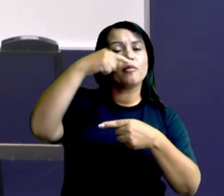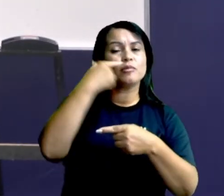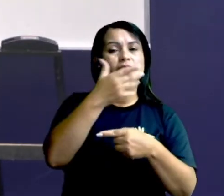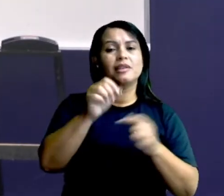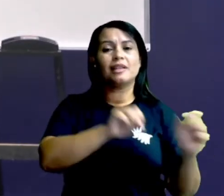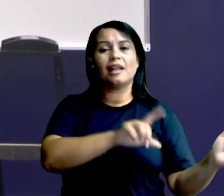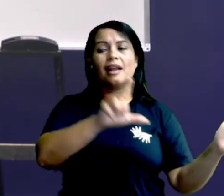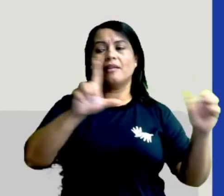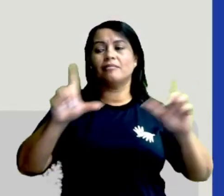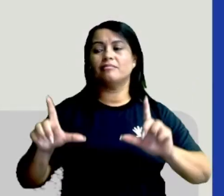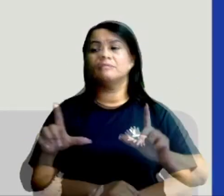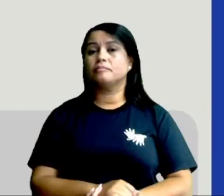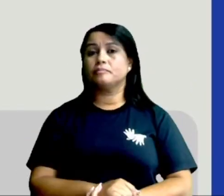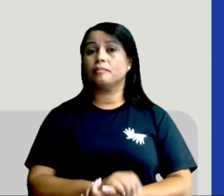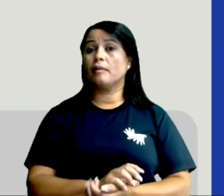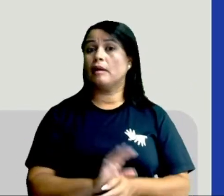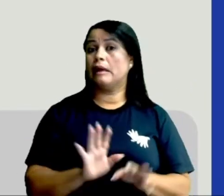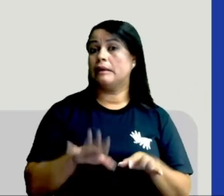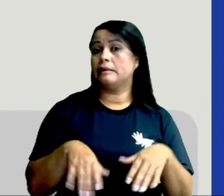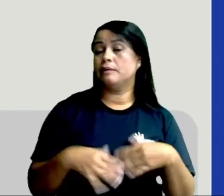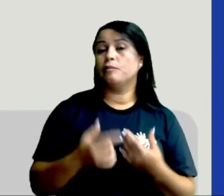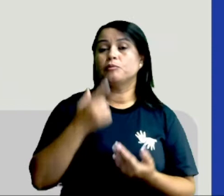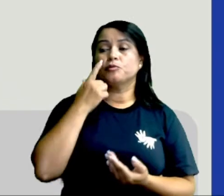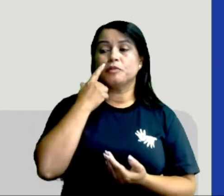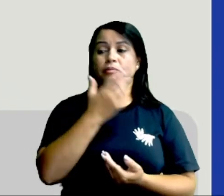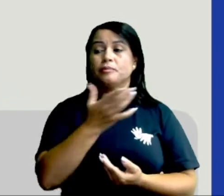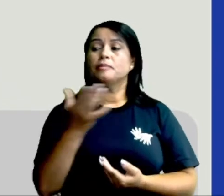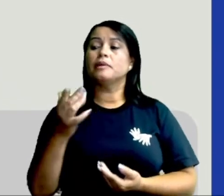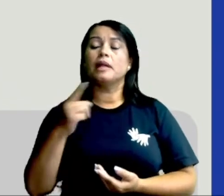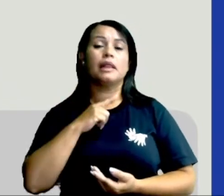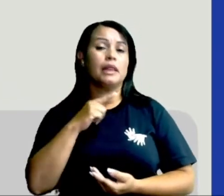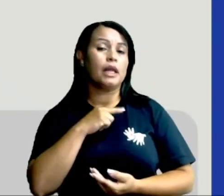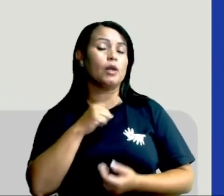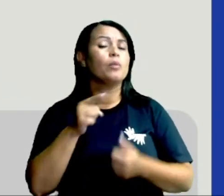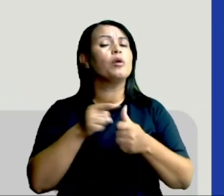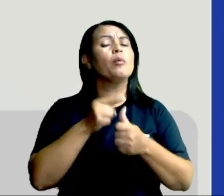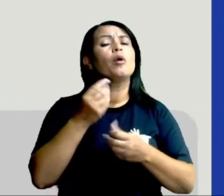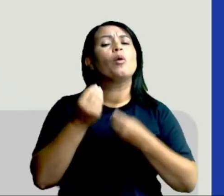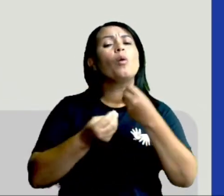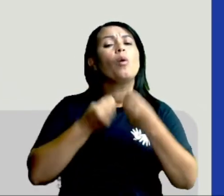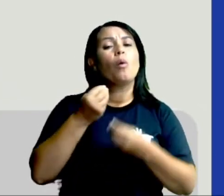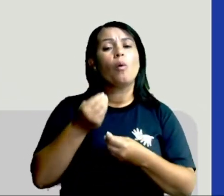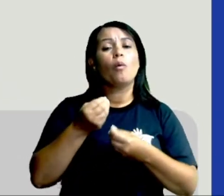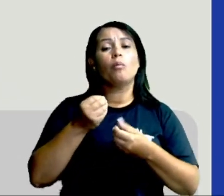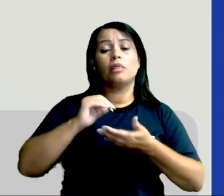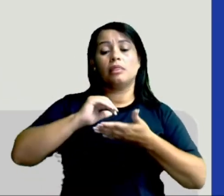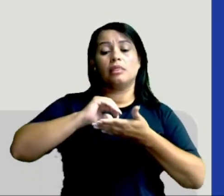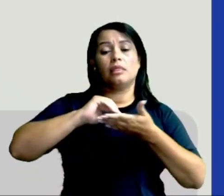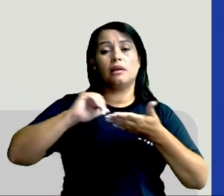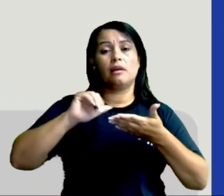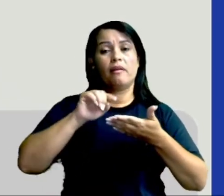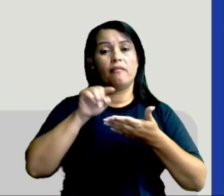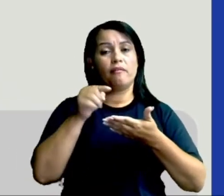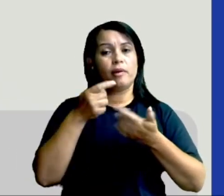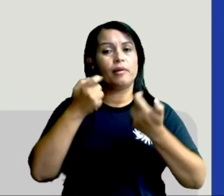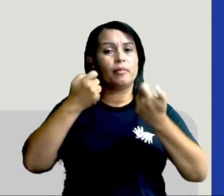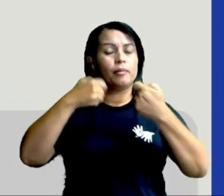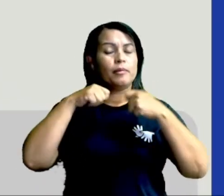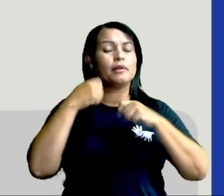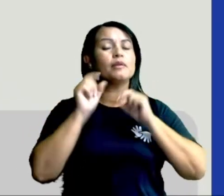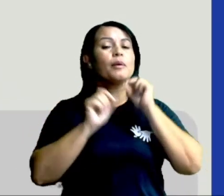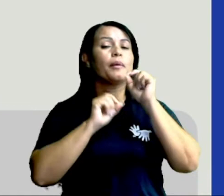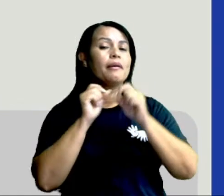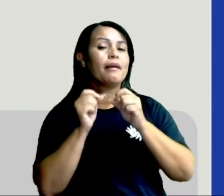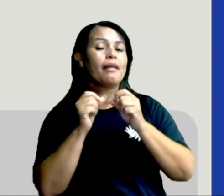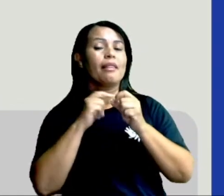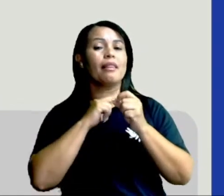na tela? Então, vamos lá. O primeiro passo é eliminar a vírgula. Para isso, é necessário